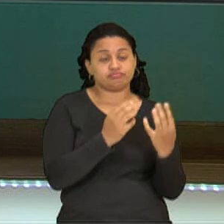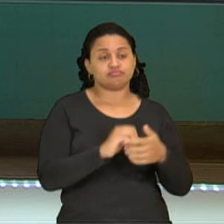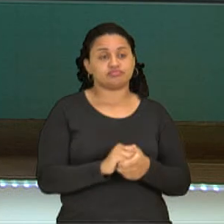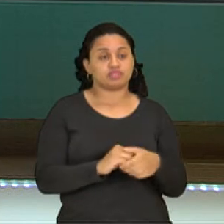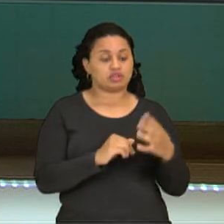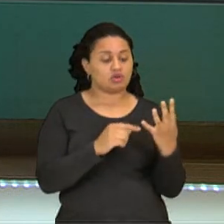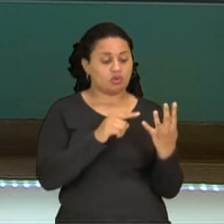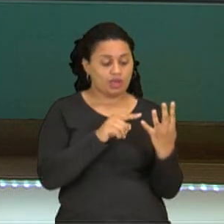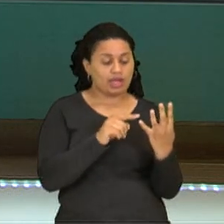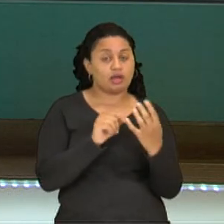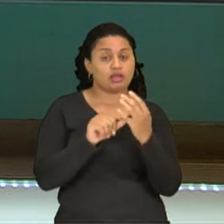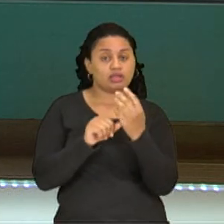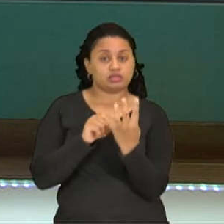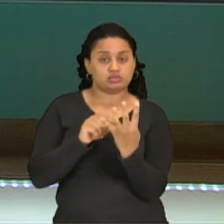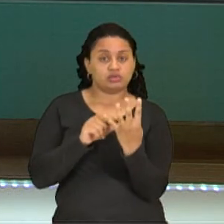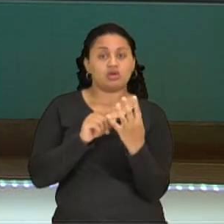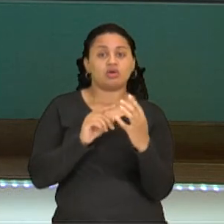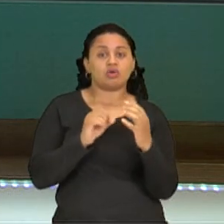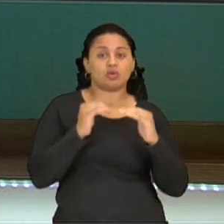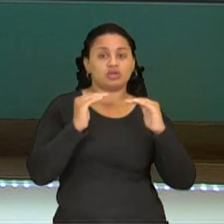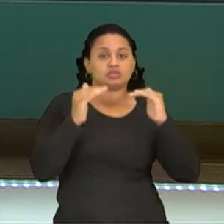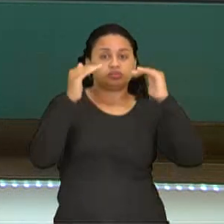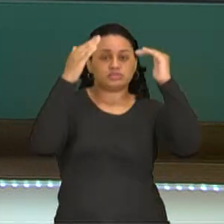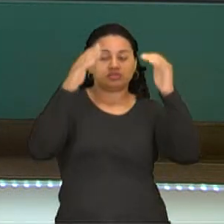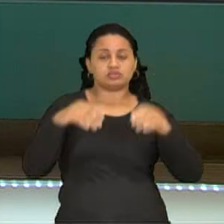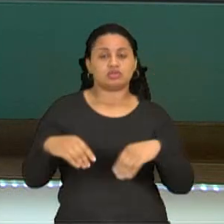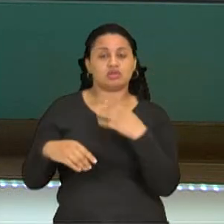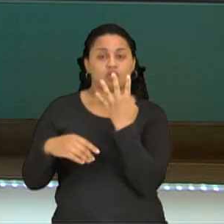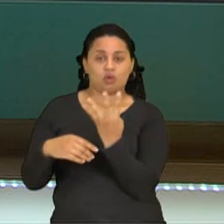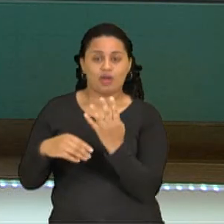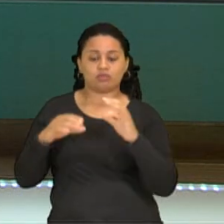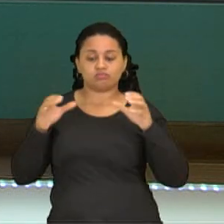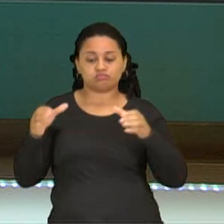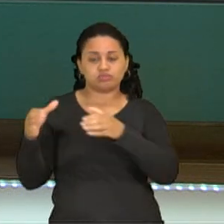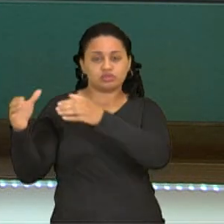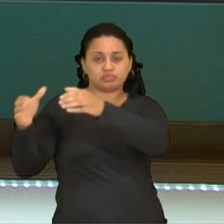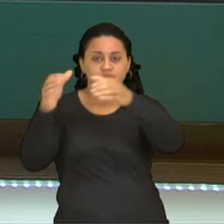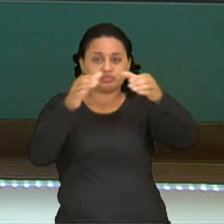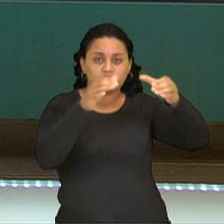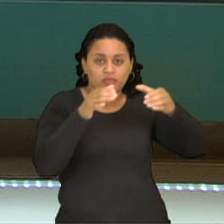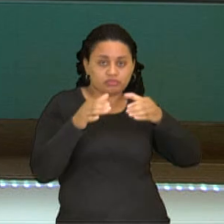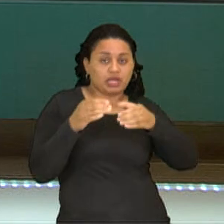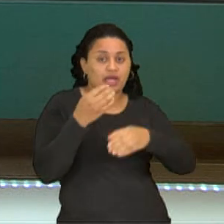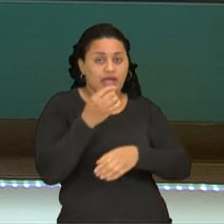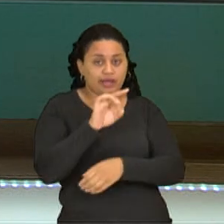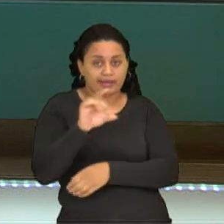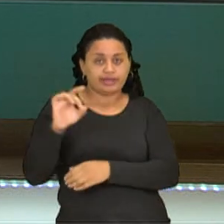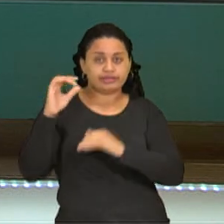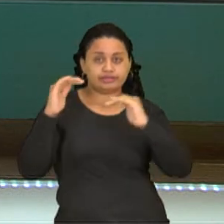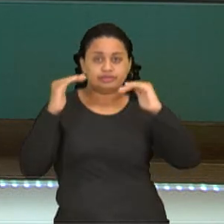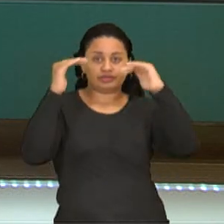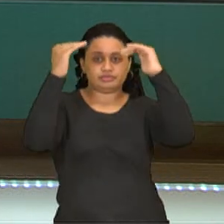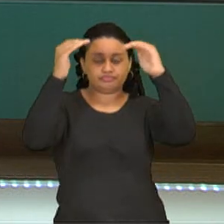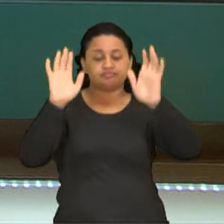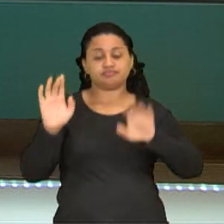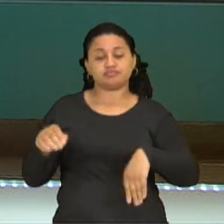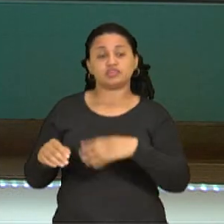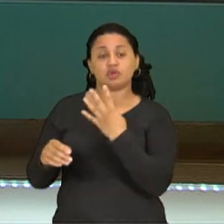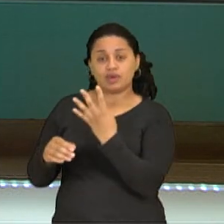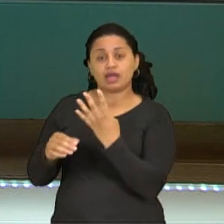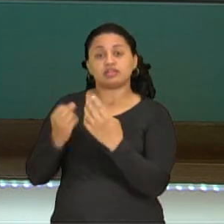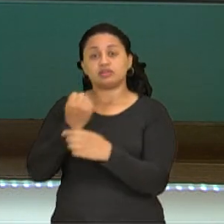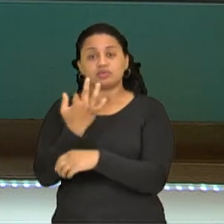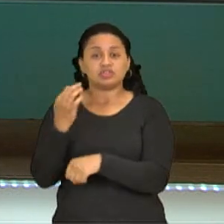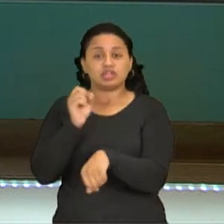número de andares, vezes o número de apartamentos em cada andar, que também é 4, vezes o número